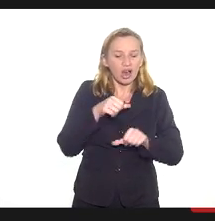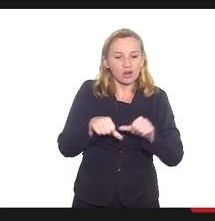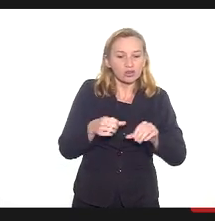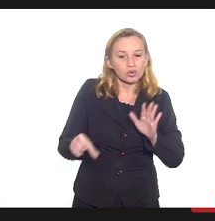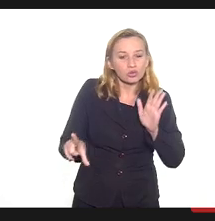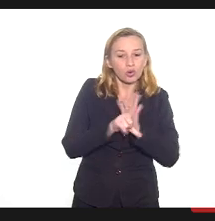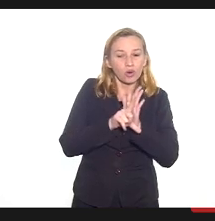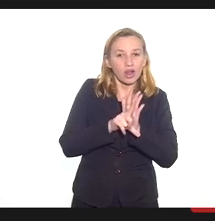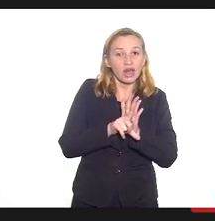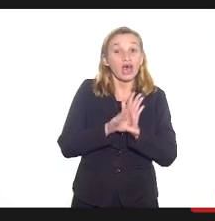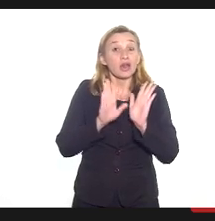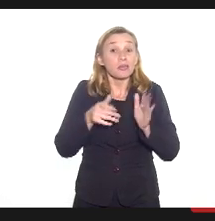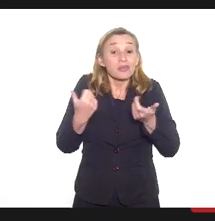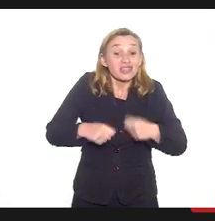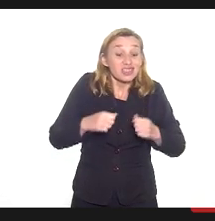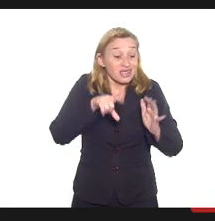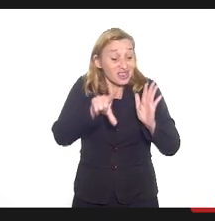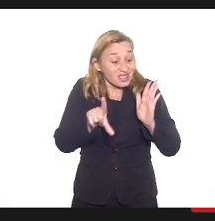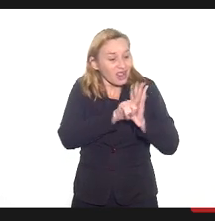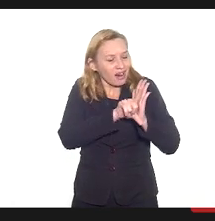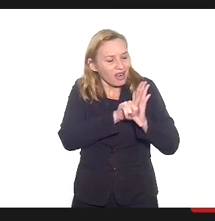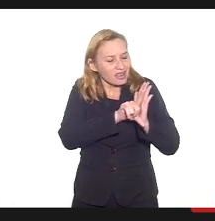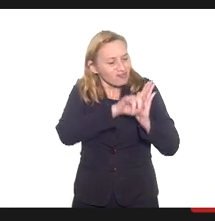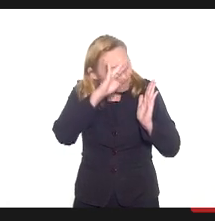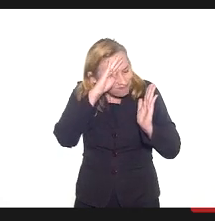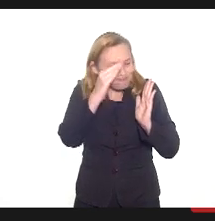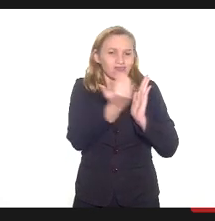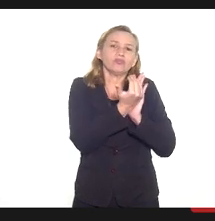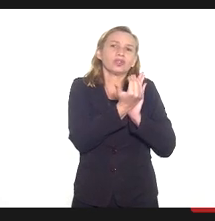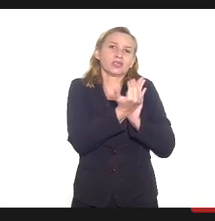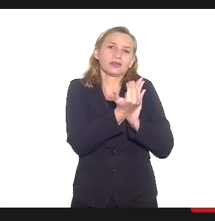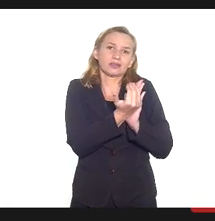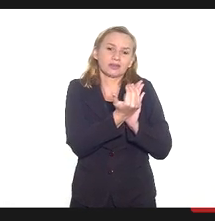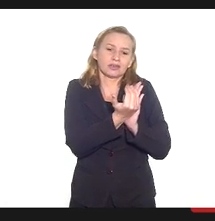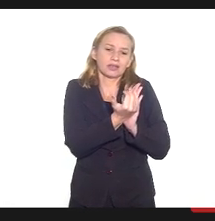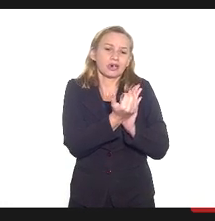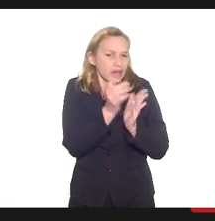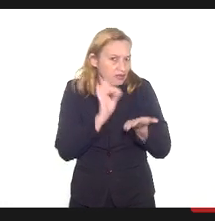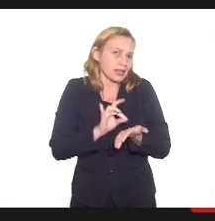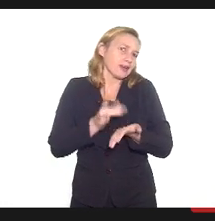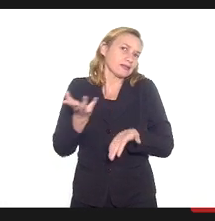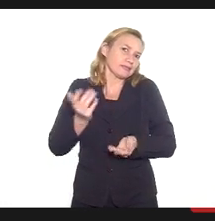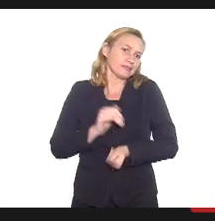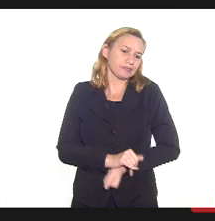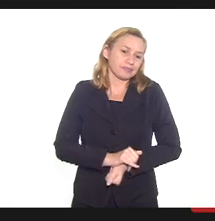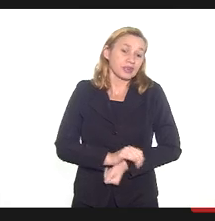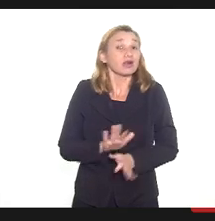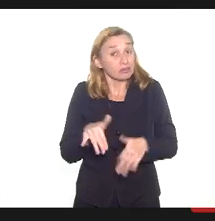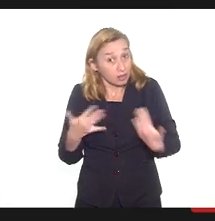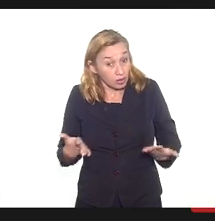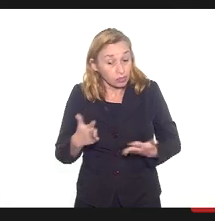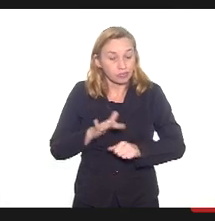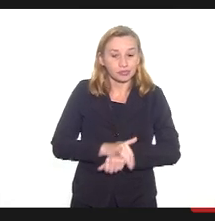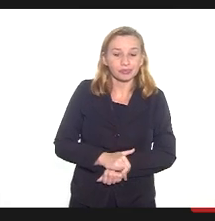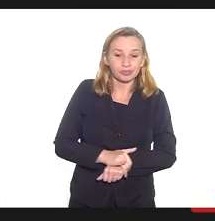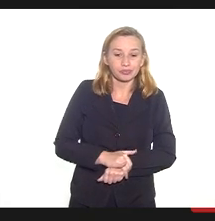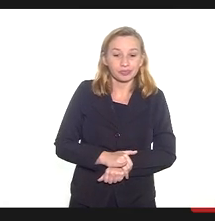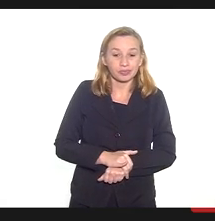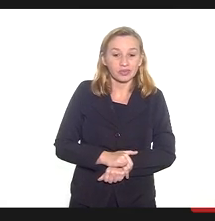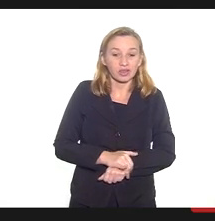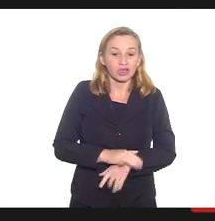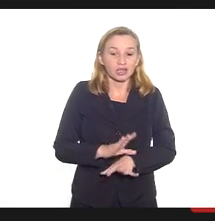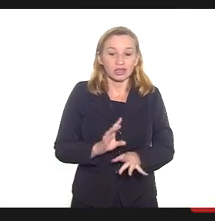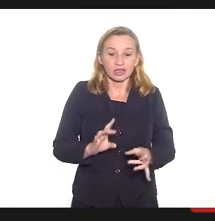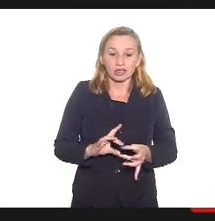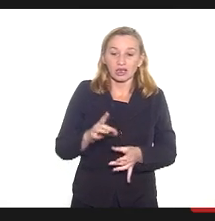que essas leis tenham efetividade, né? Essa é a grande verdade. Então, passar a